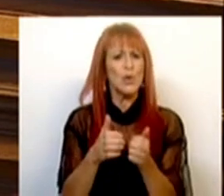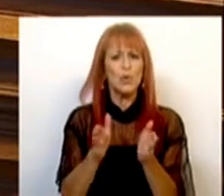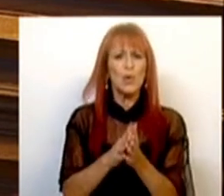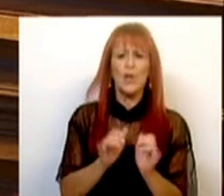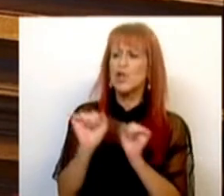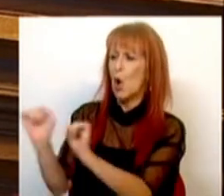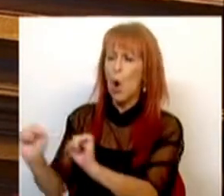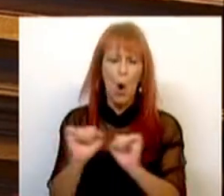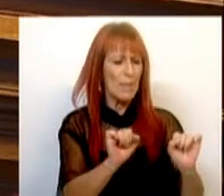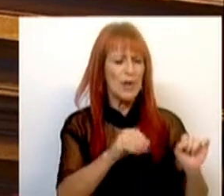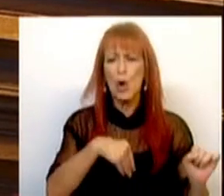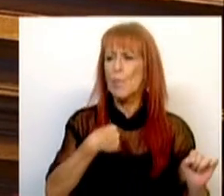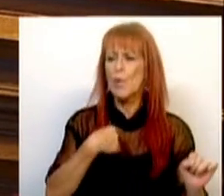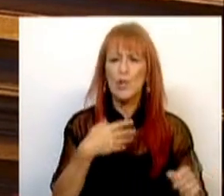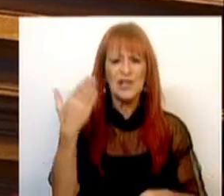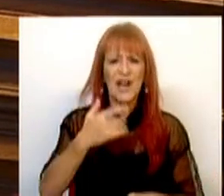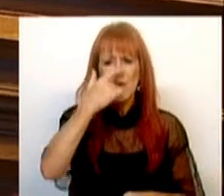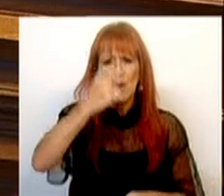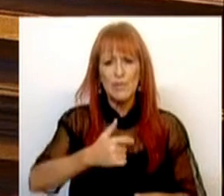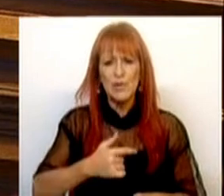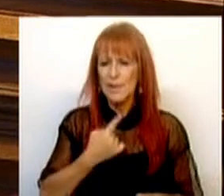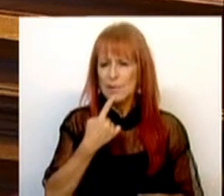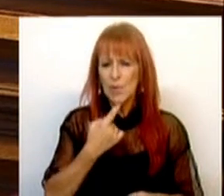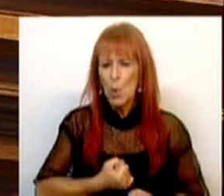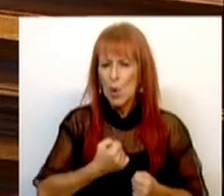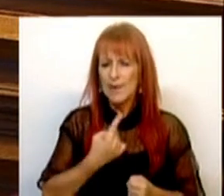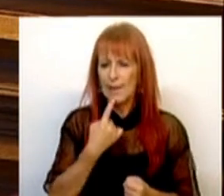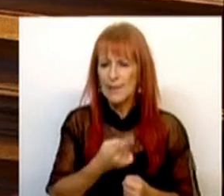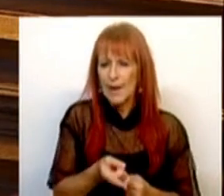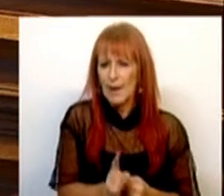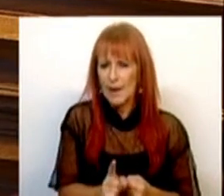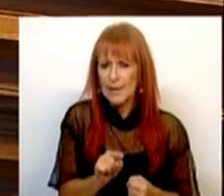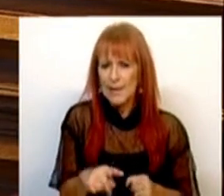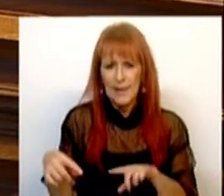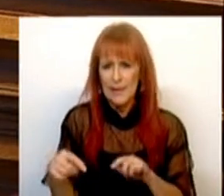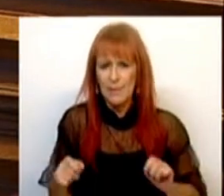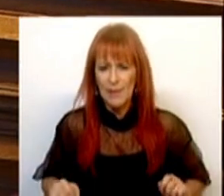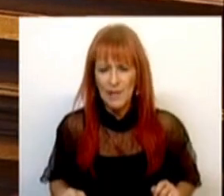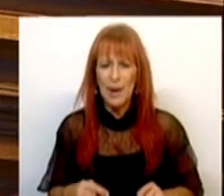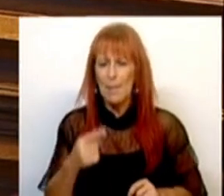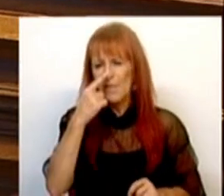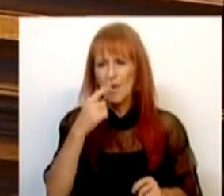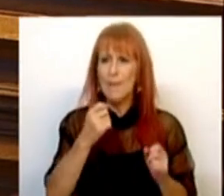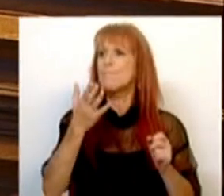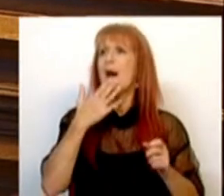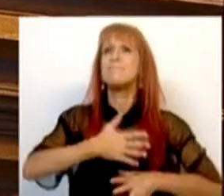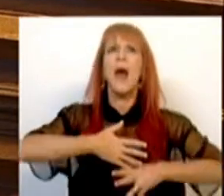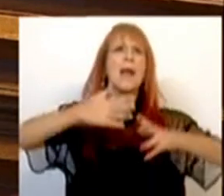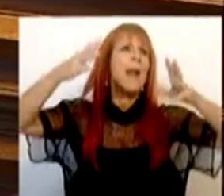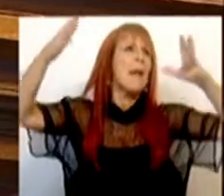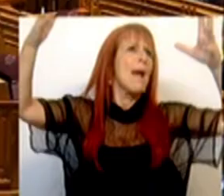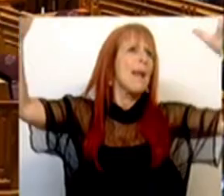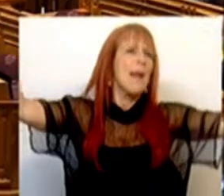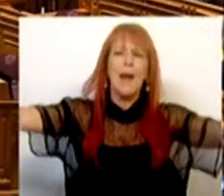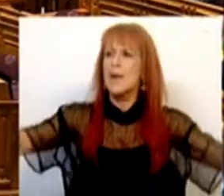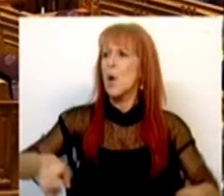as oposições preocupadas com os direitos do cidadão não conseguem constatar neste debate. Preferem agigantar fantasmas,